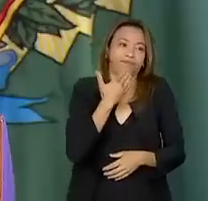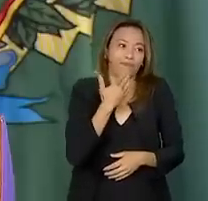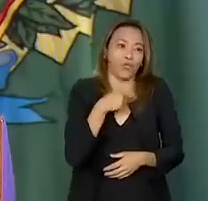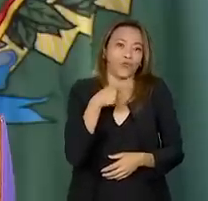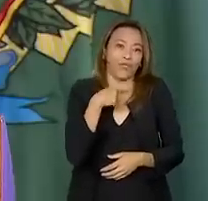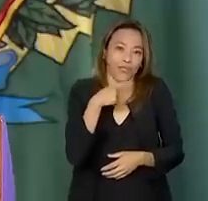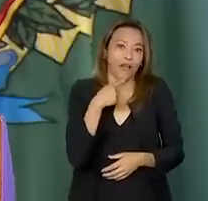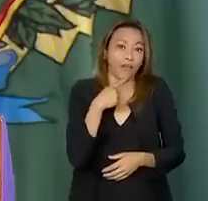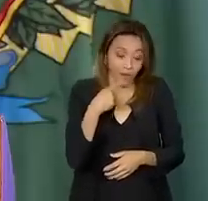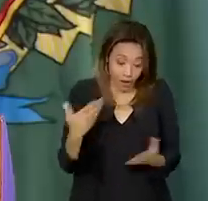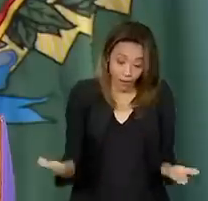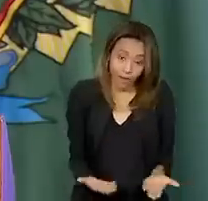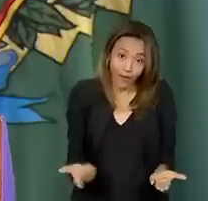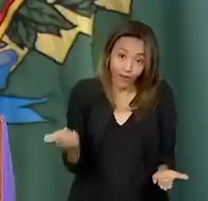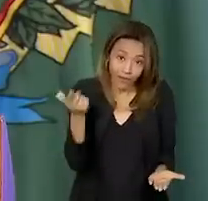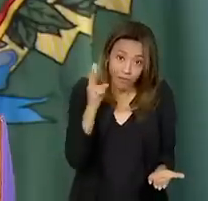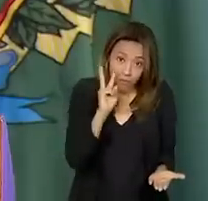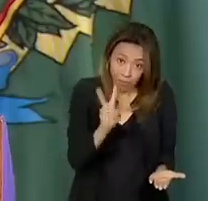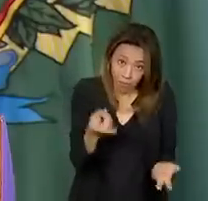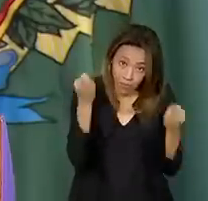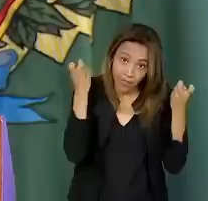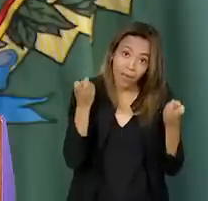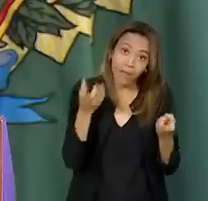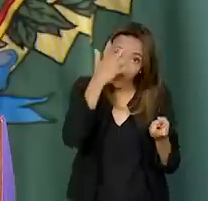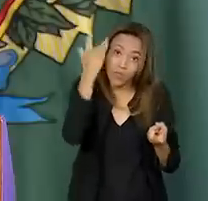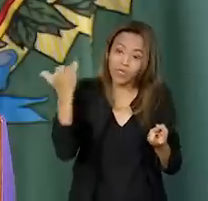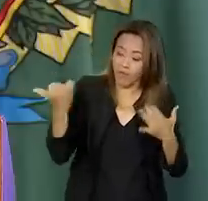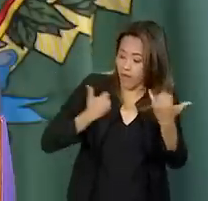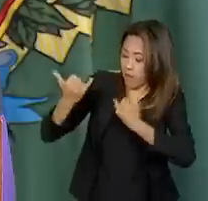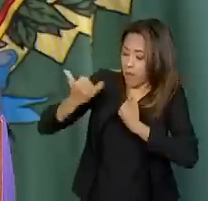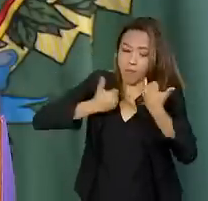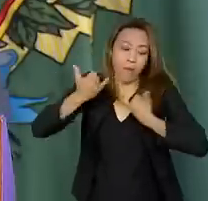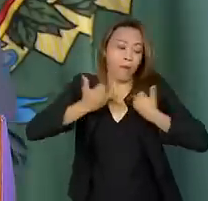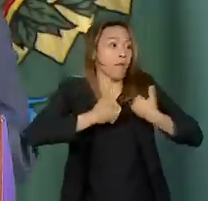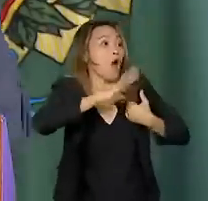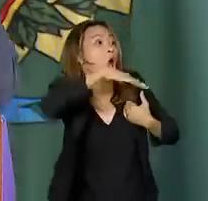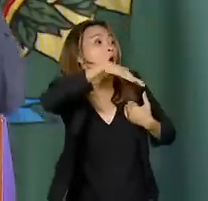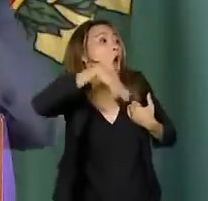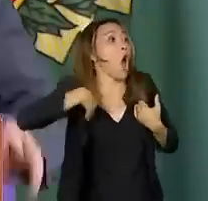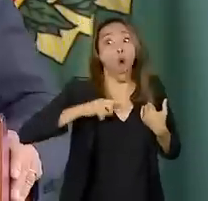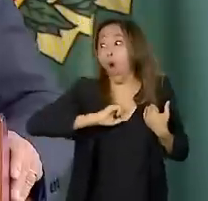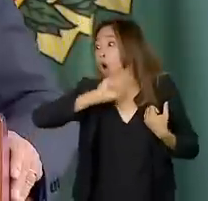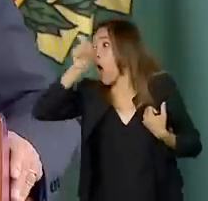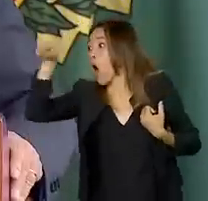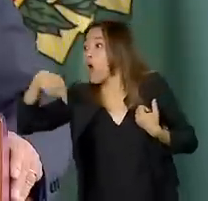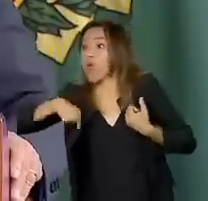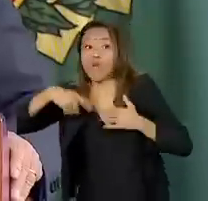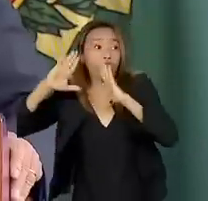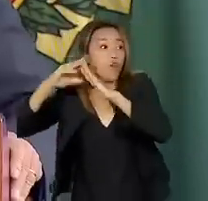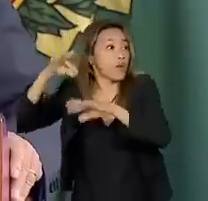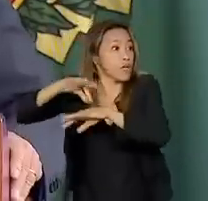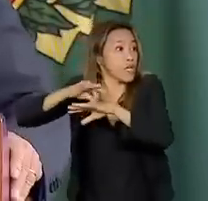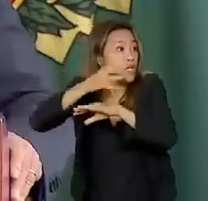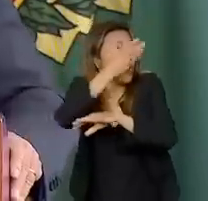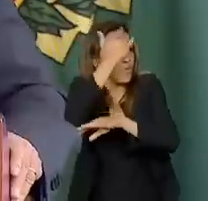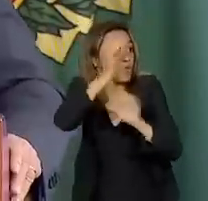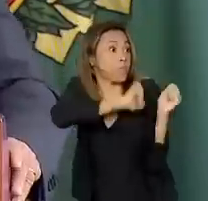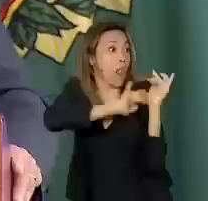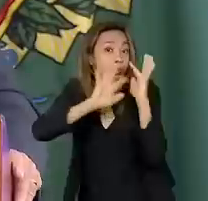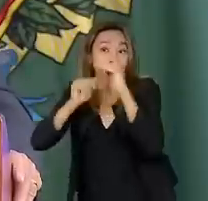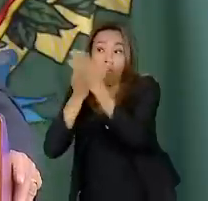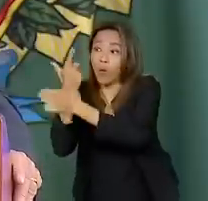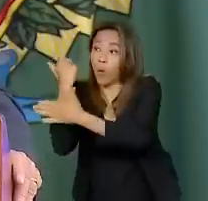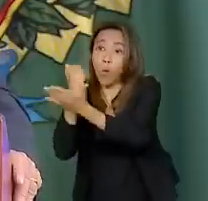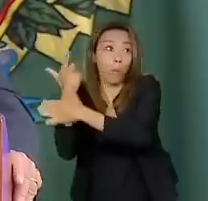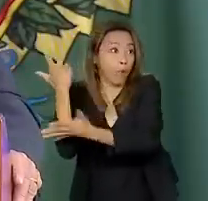pode notar a quantidade de pessoas que falam para mim: ô, presidente, eu fui no açougue, está afim de gente comprando carne. Ainda